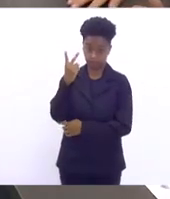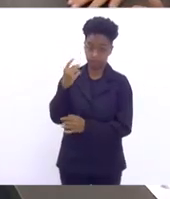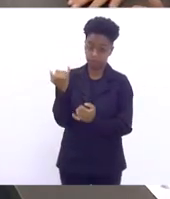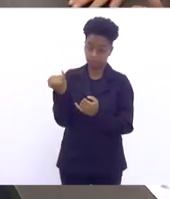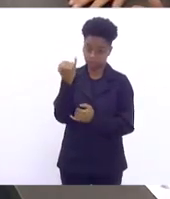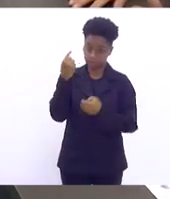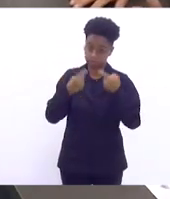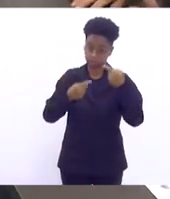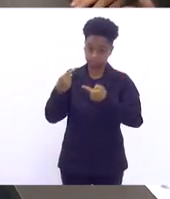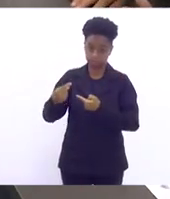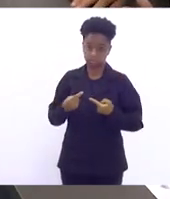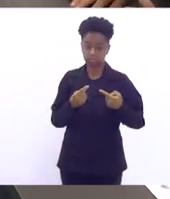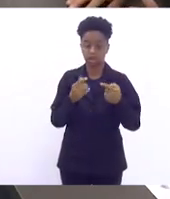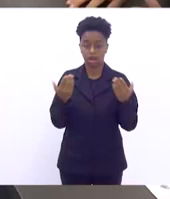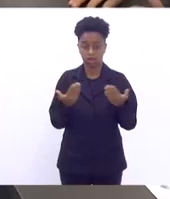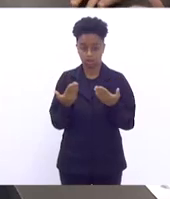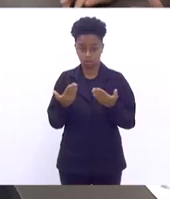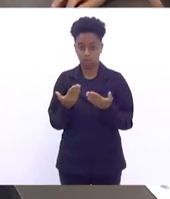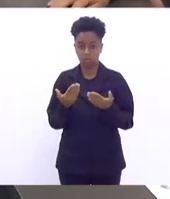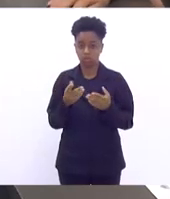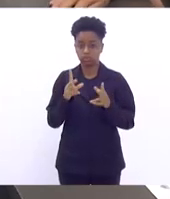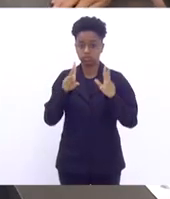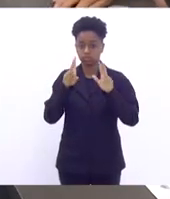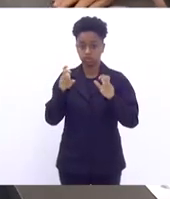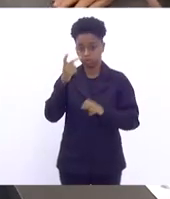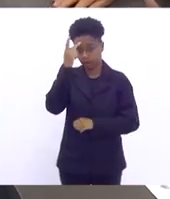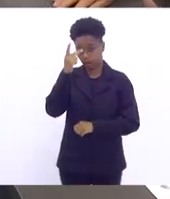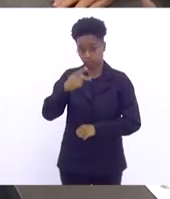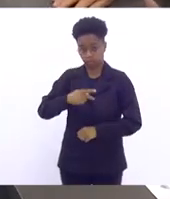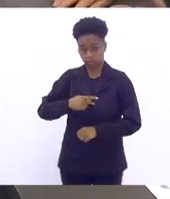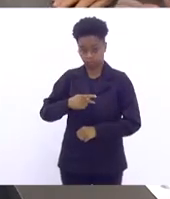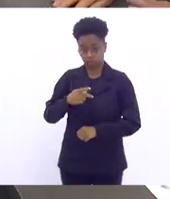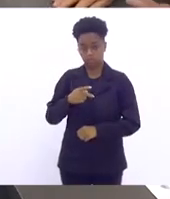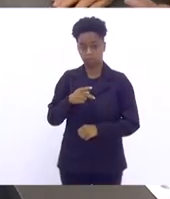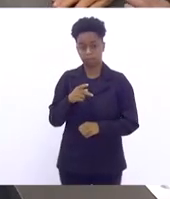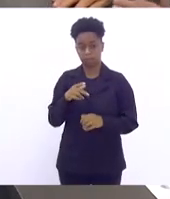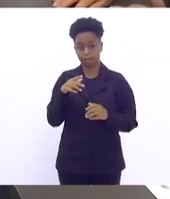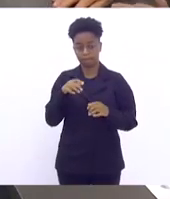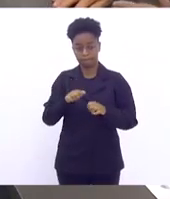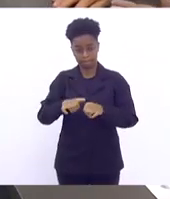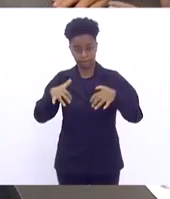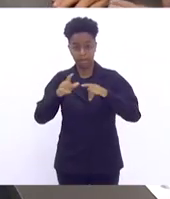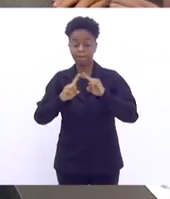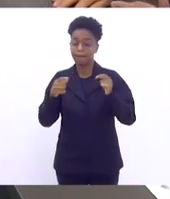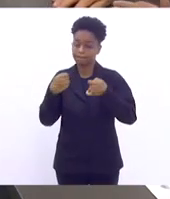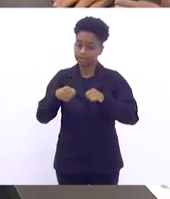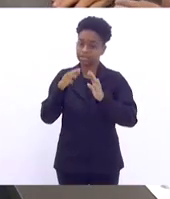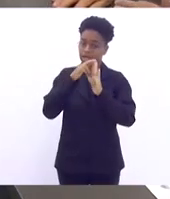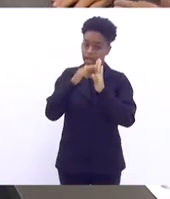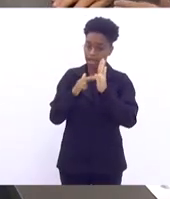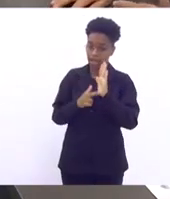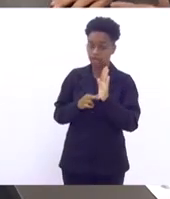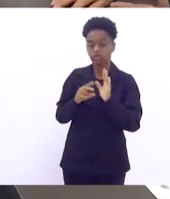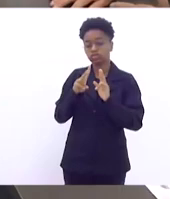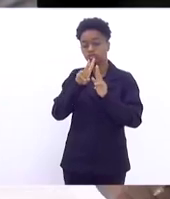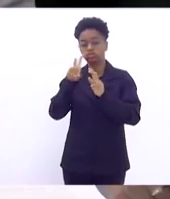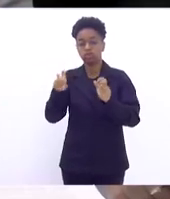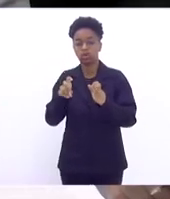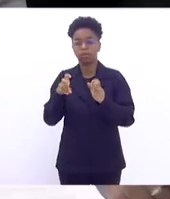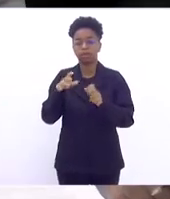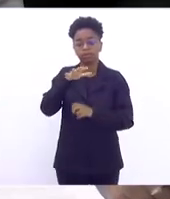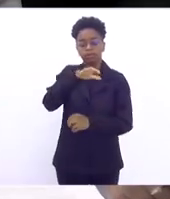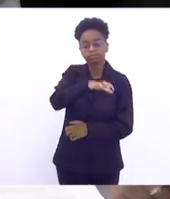desse debate sobre o Prisma da Autonomia parlamentar Mas também de nós termos o mínimo de regulação sobre as instâncias